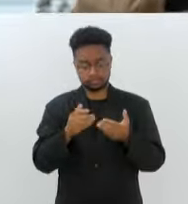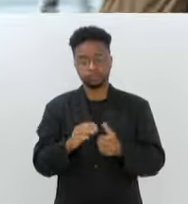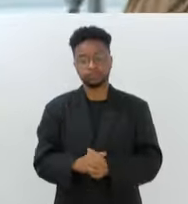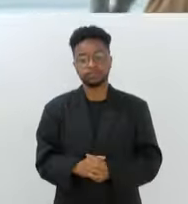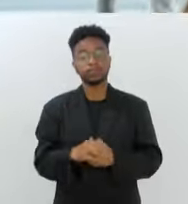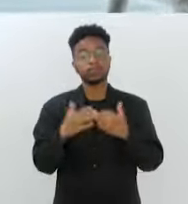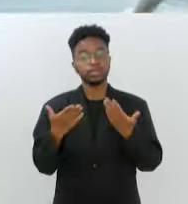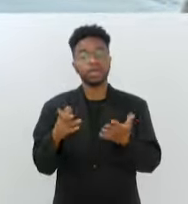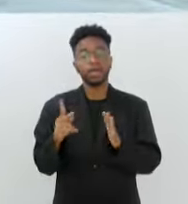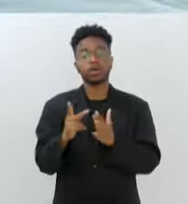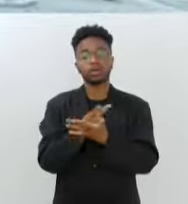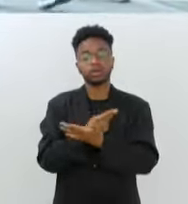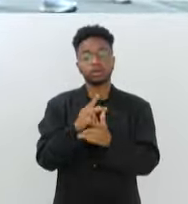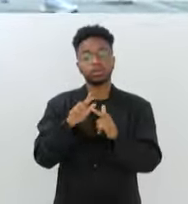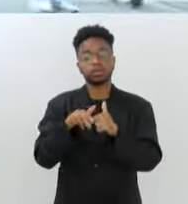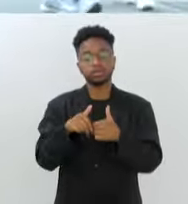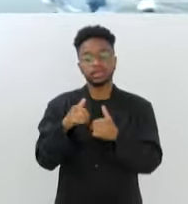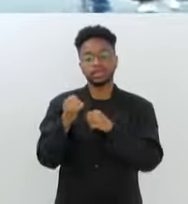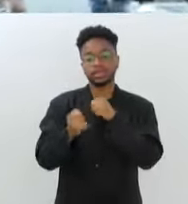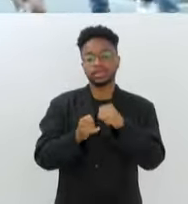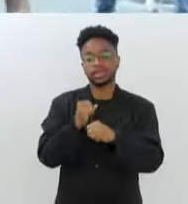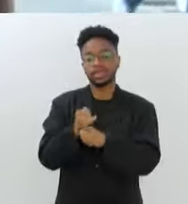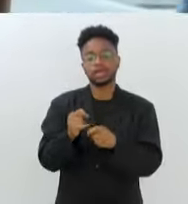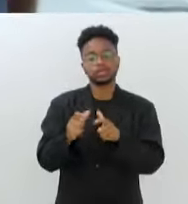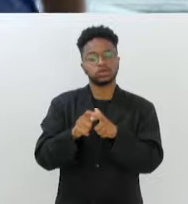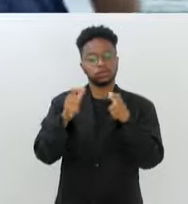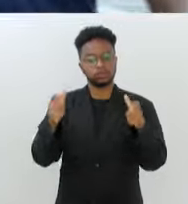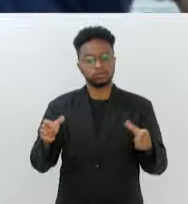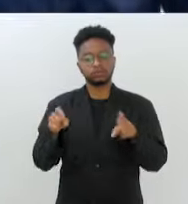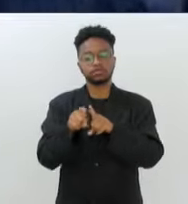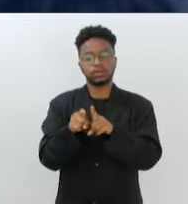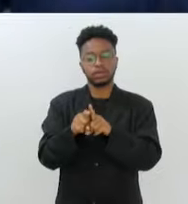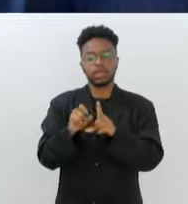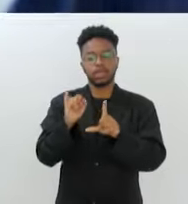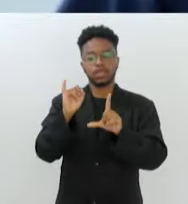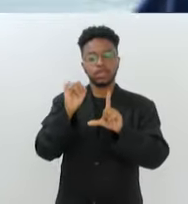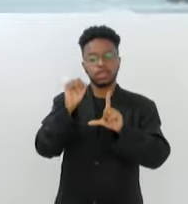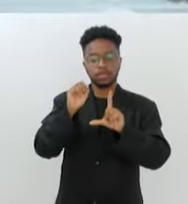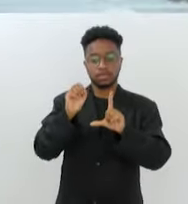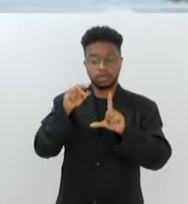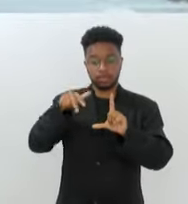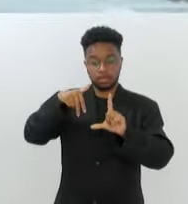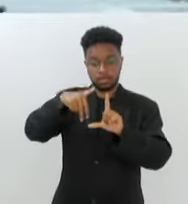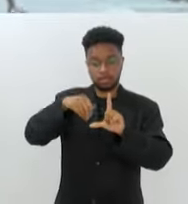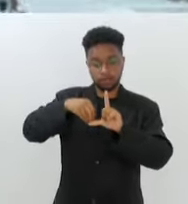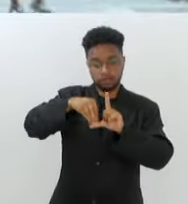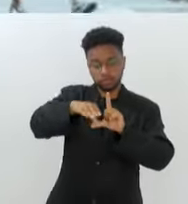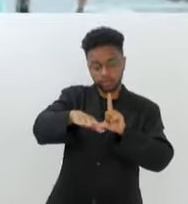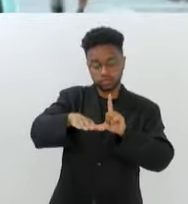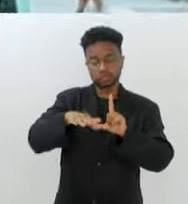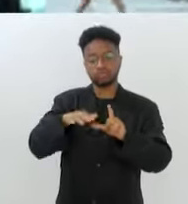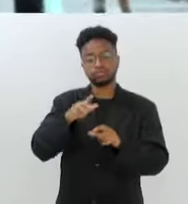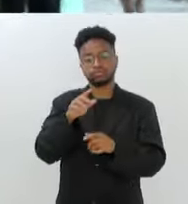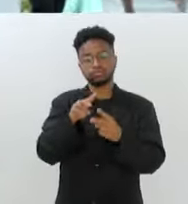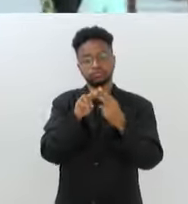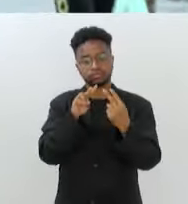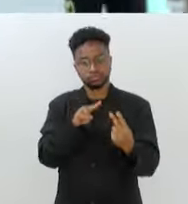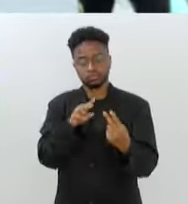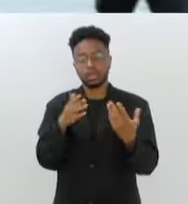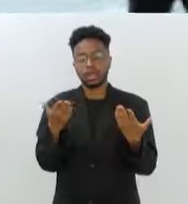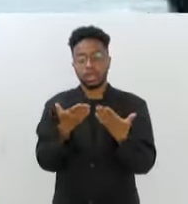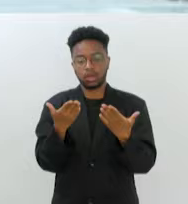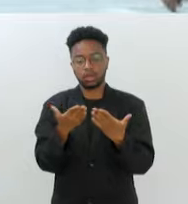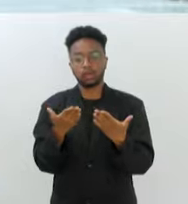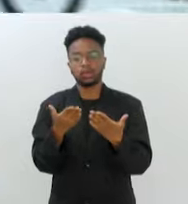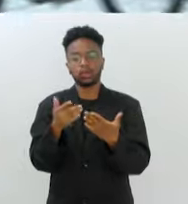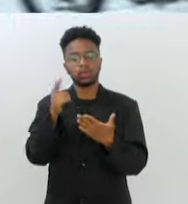muito pelo crescimento da internet, pelo crescimento dos influenciadores digitais, que acabaram pessoas do mundo físico indo para o mundo online.